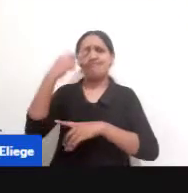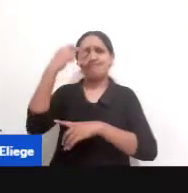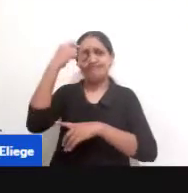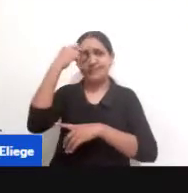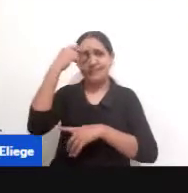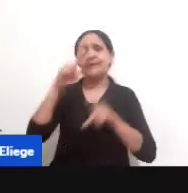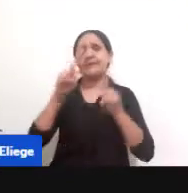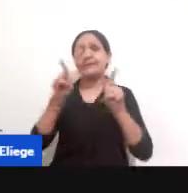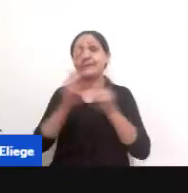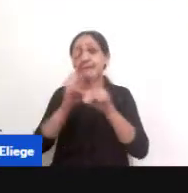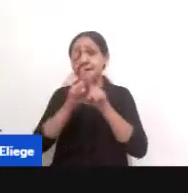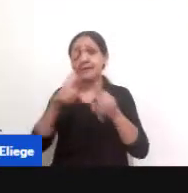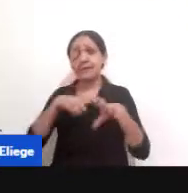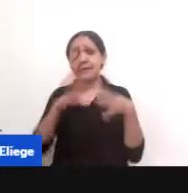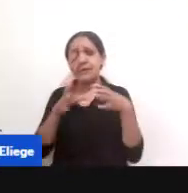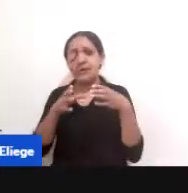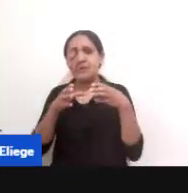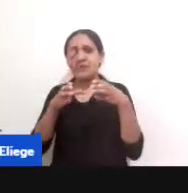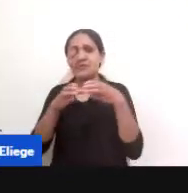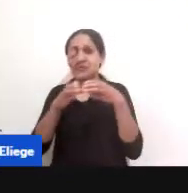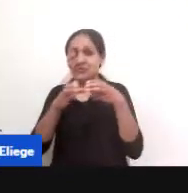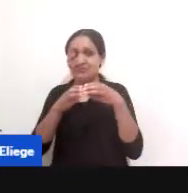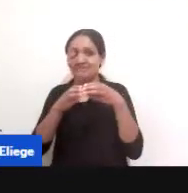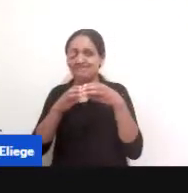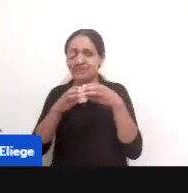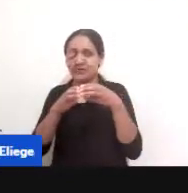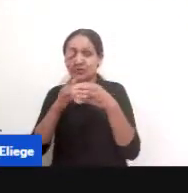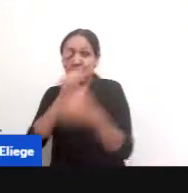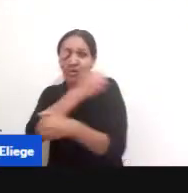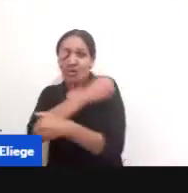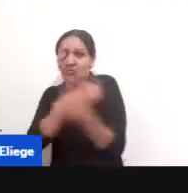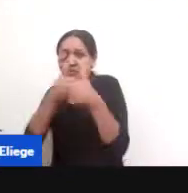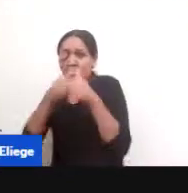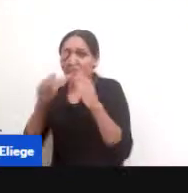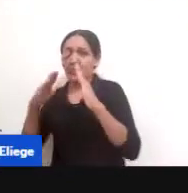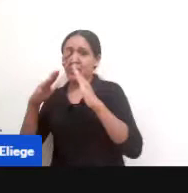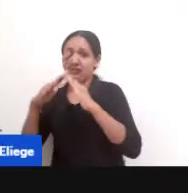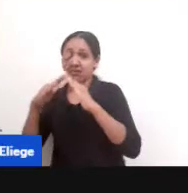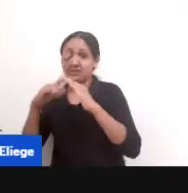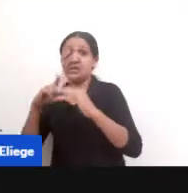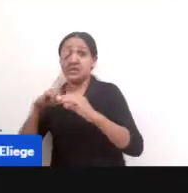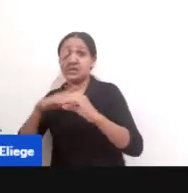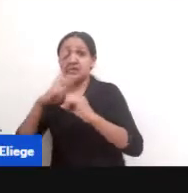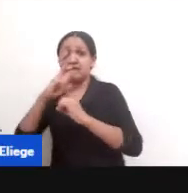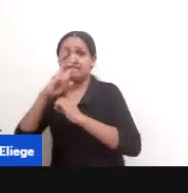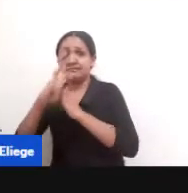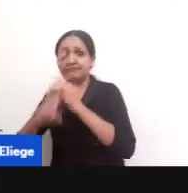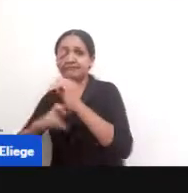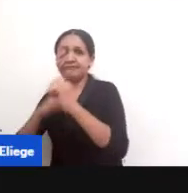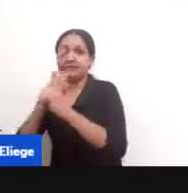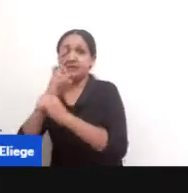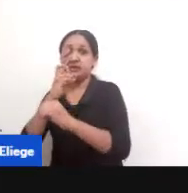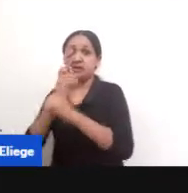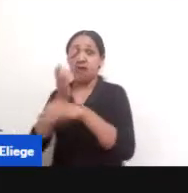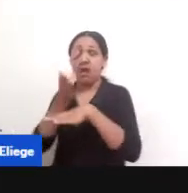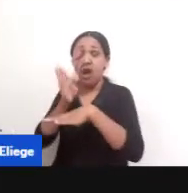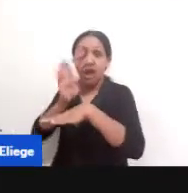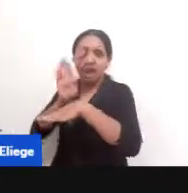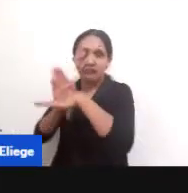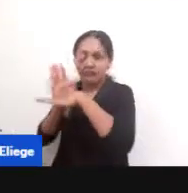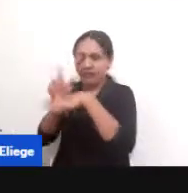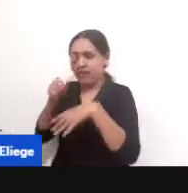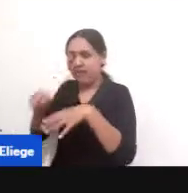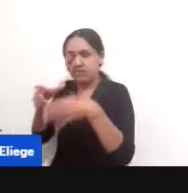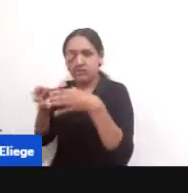de aluno que está ficando em casa. Nós temos o serviço online da CEMED que está atendendo esses alunos que estão ficando